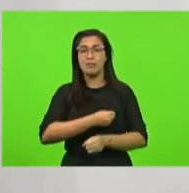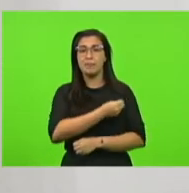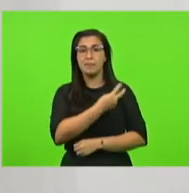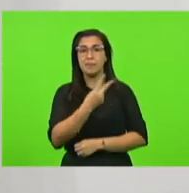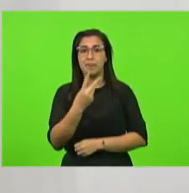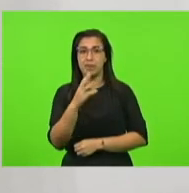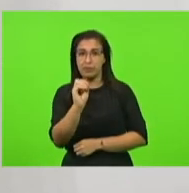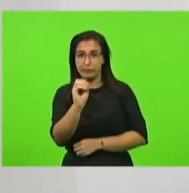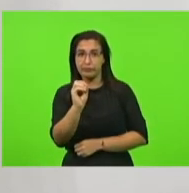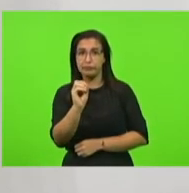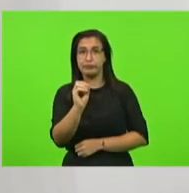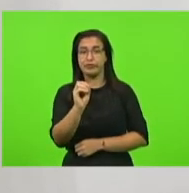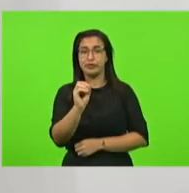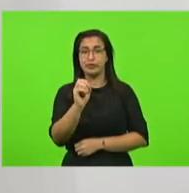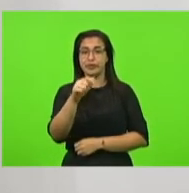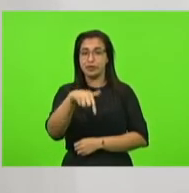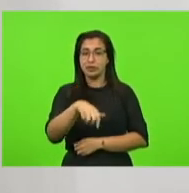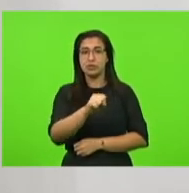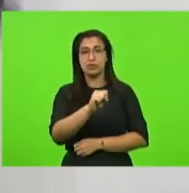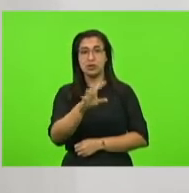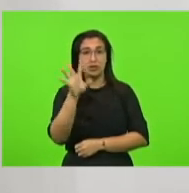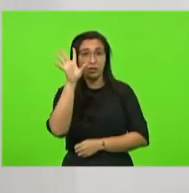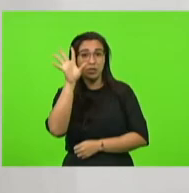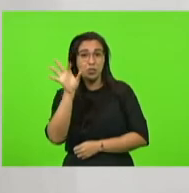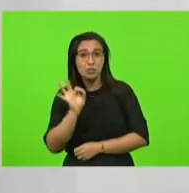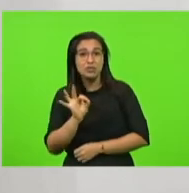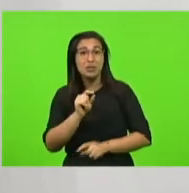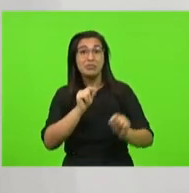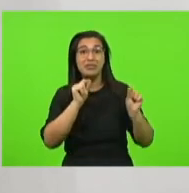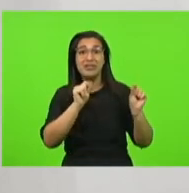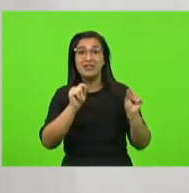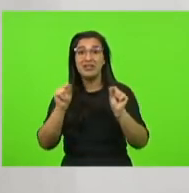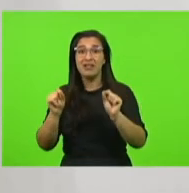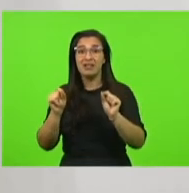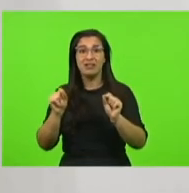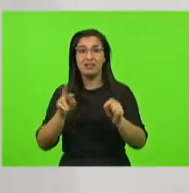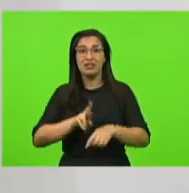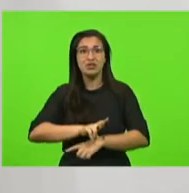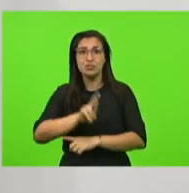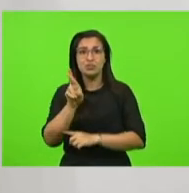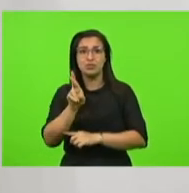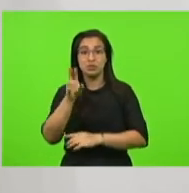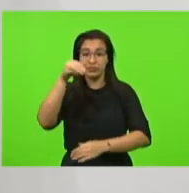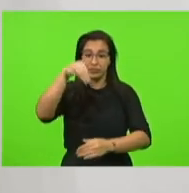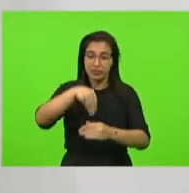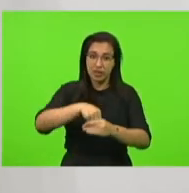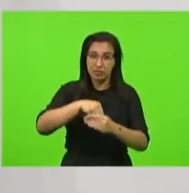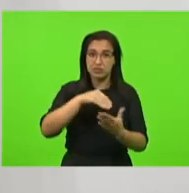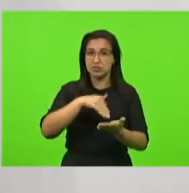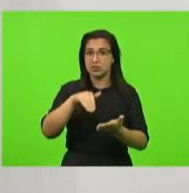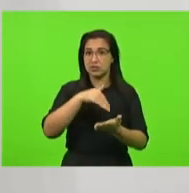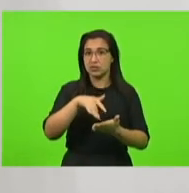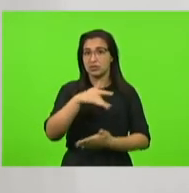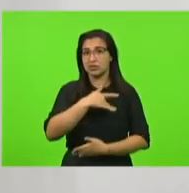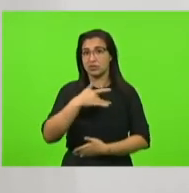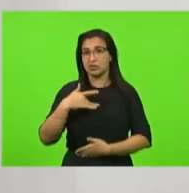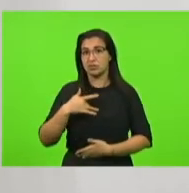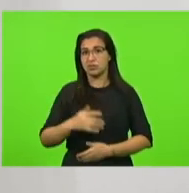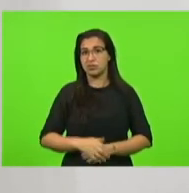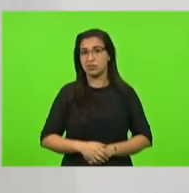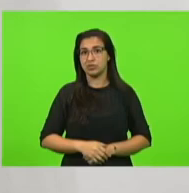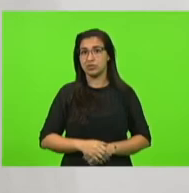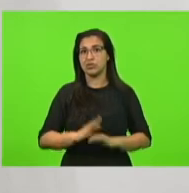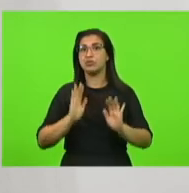20 meses, sem Santa Catarina saber quem eram os responsáveis dentro da Secretaria da Saúde. São 20